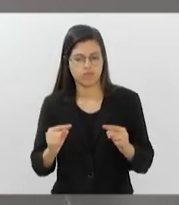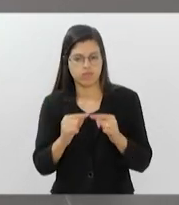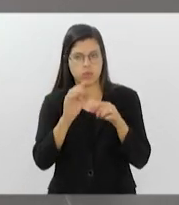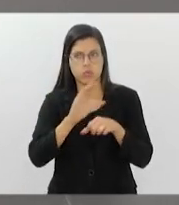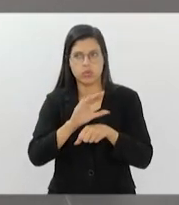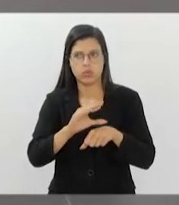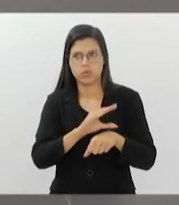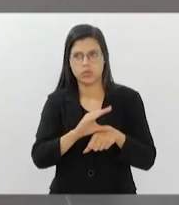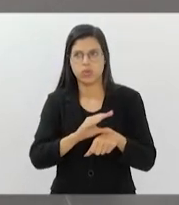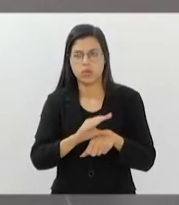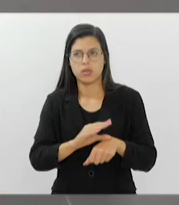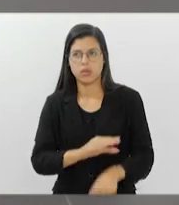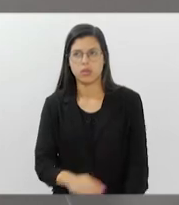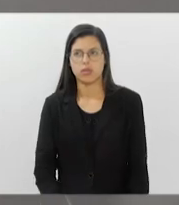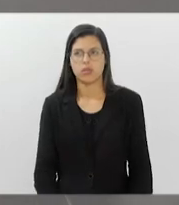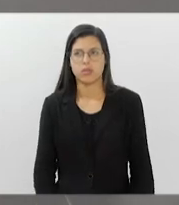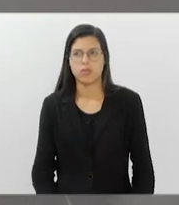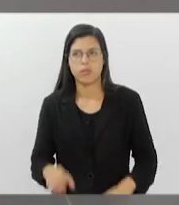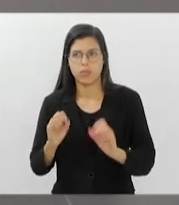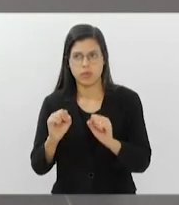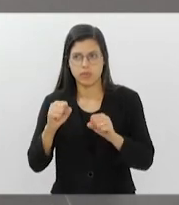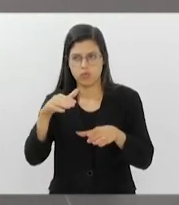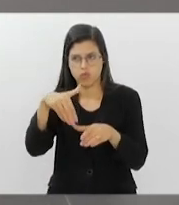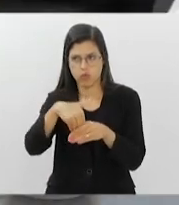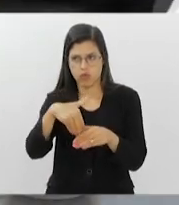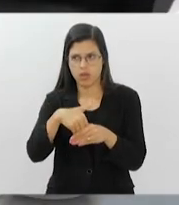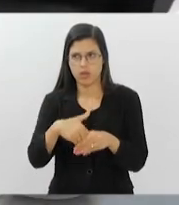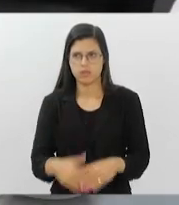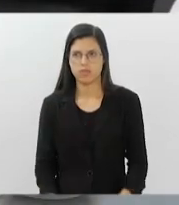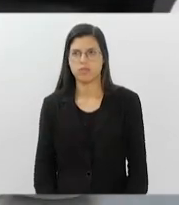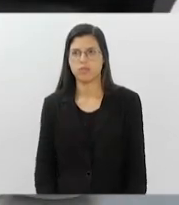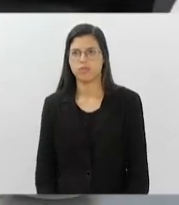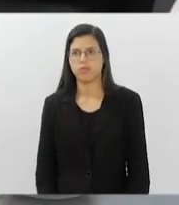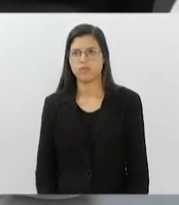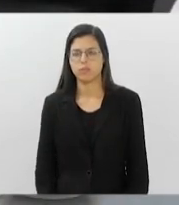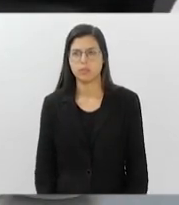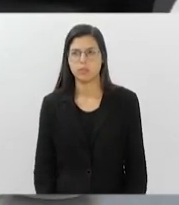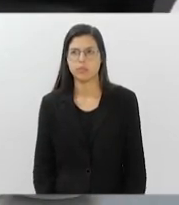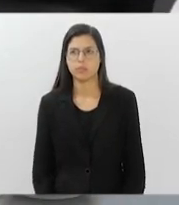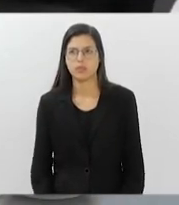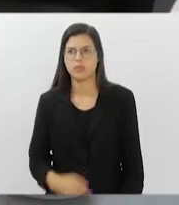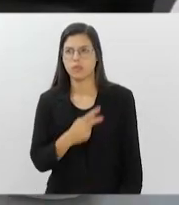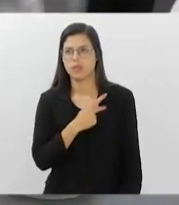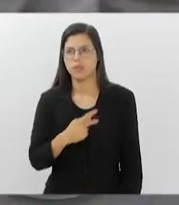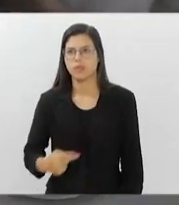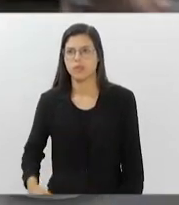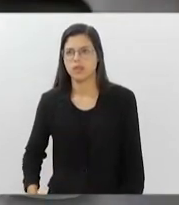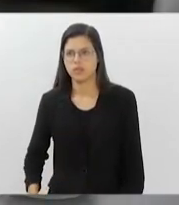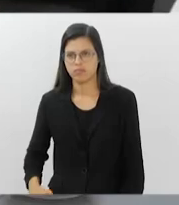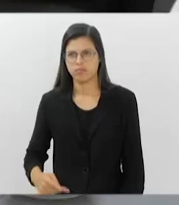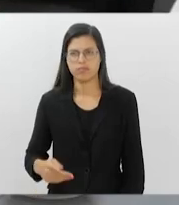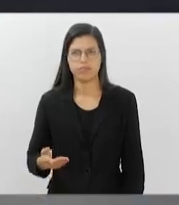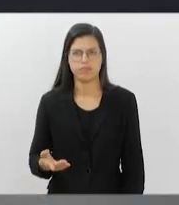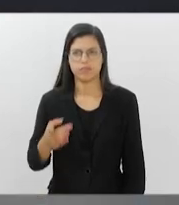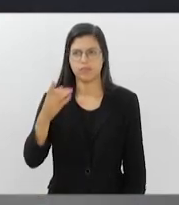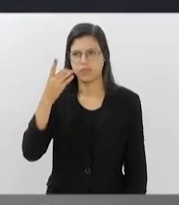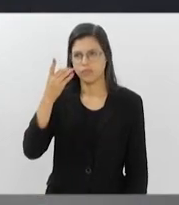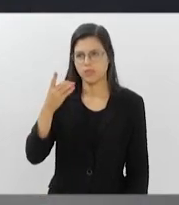constitucionalidade. Podemos votar? Podemos. Senhor presidente. Pois não, deputado Guilherme